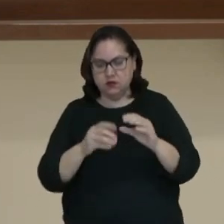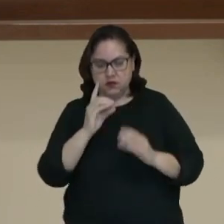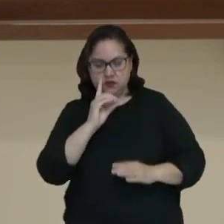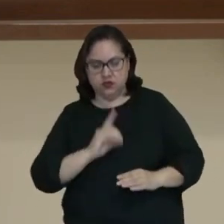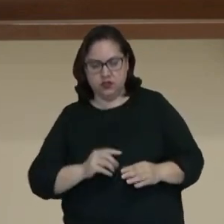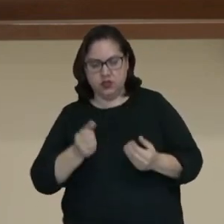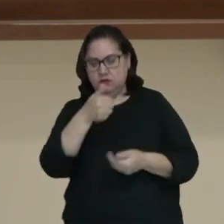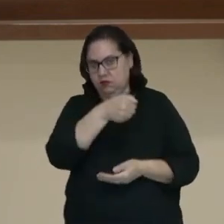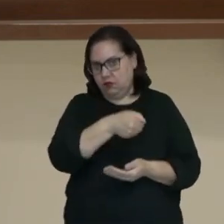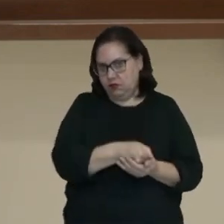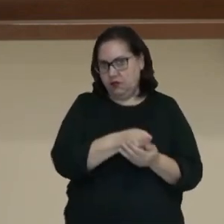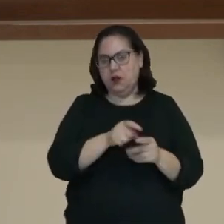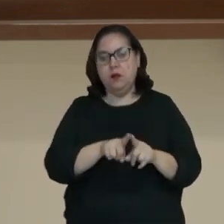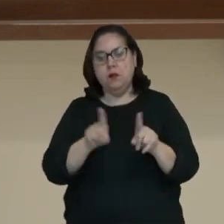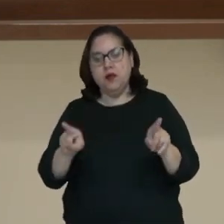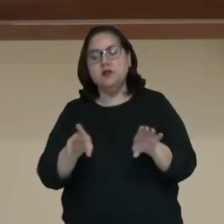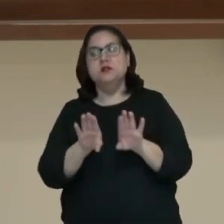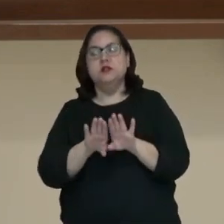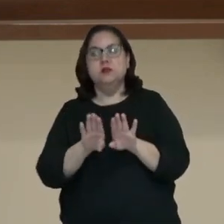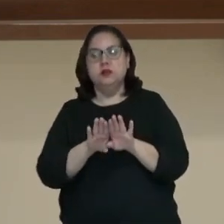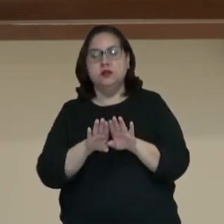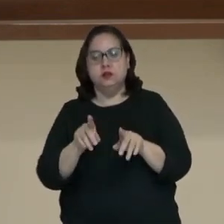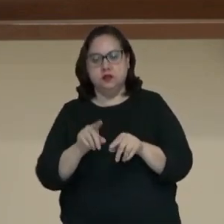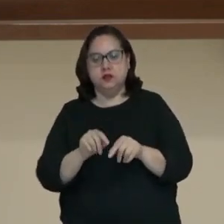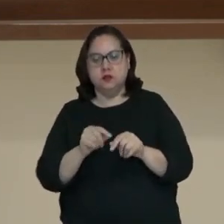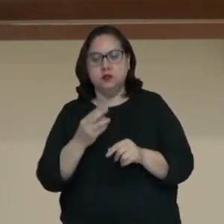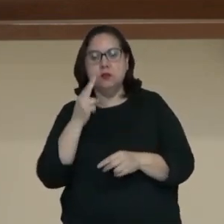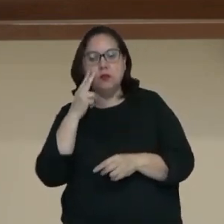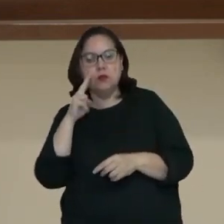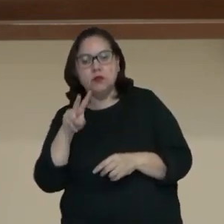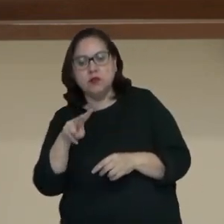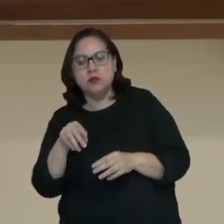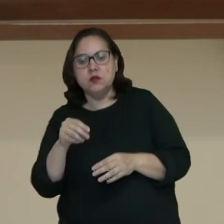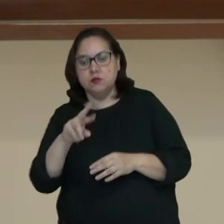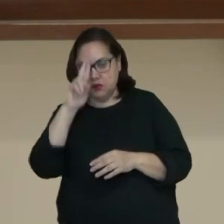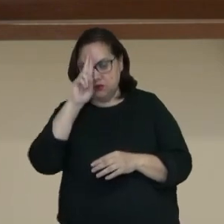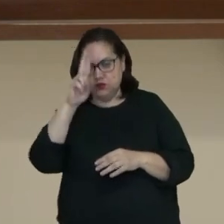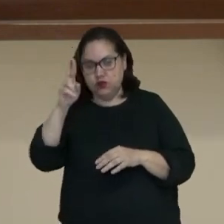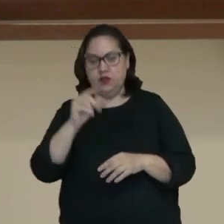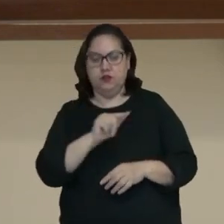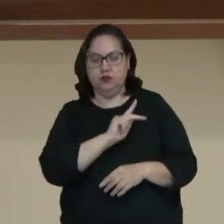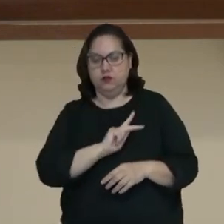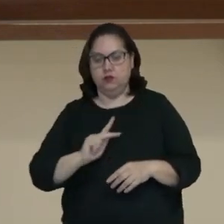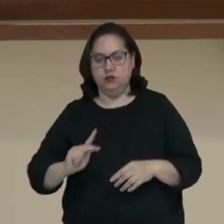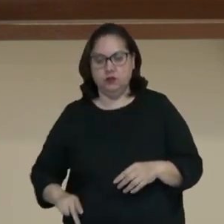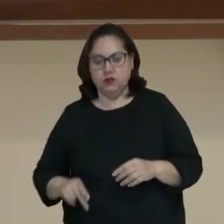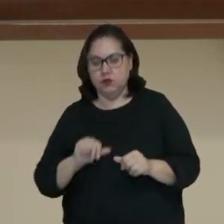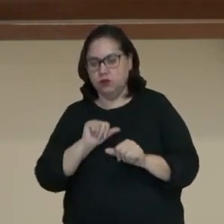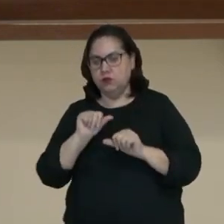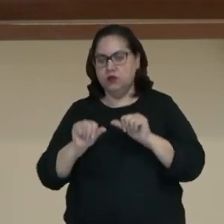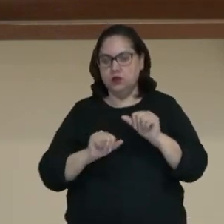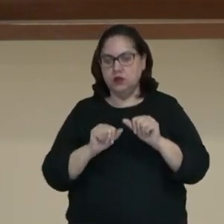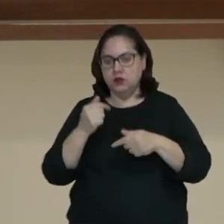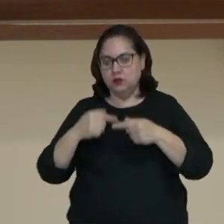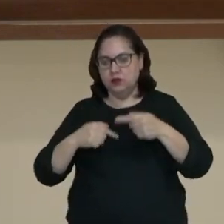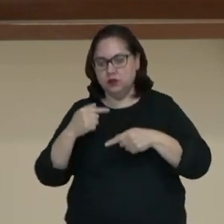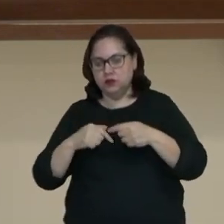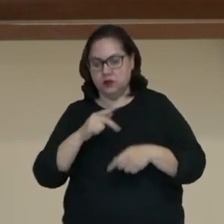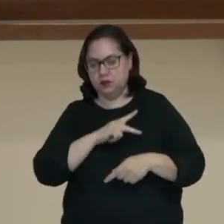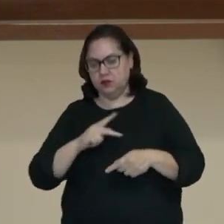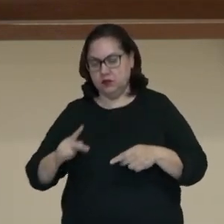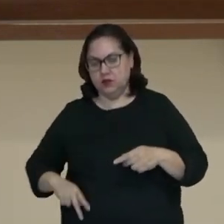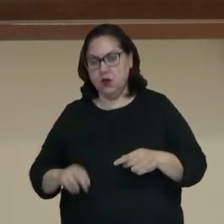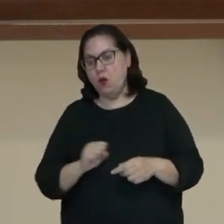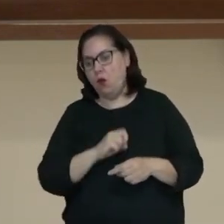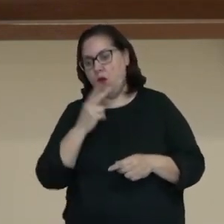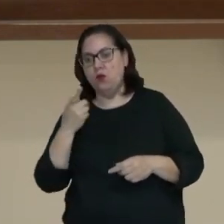direitos e deveres, mas mesmo assim ele tem que ser assistido pelo chefe do governo, que vai mudar um pouco se a gente está falando de presidencialismo